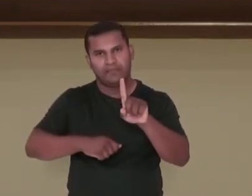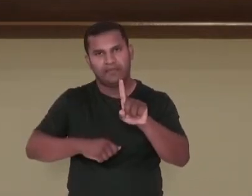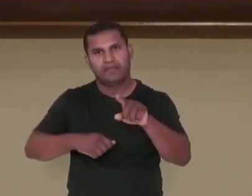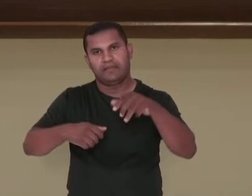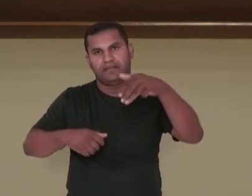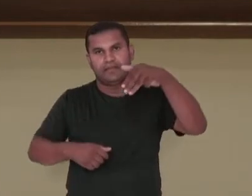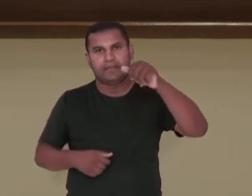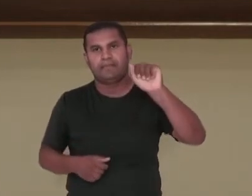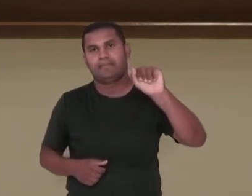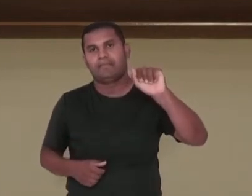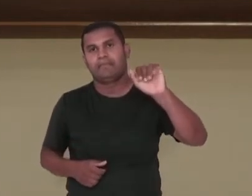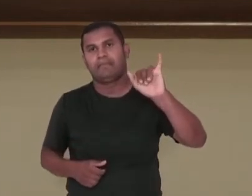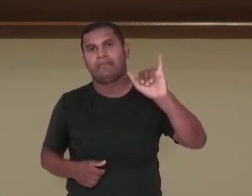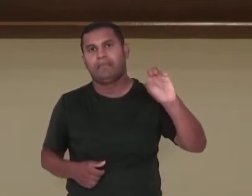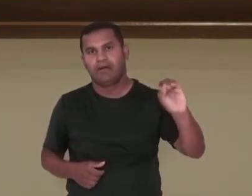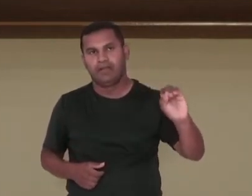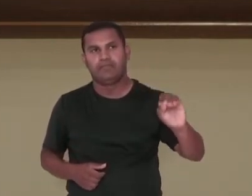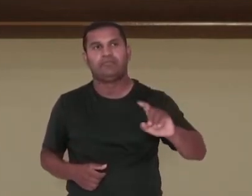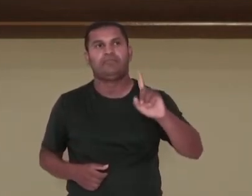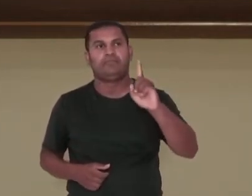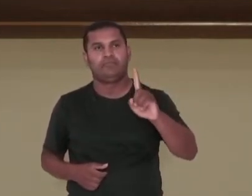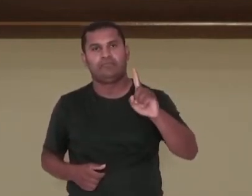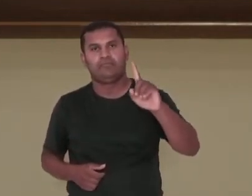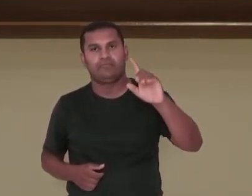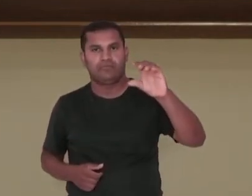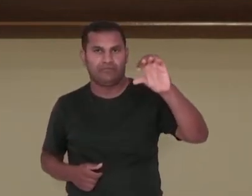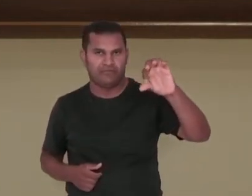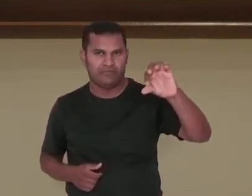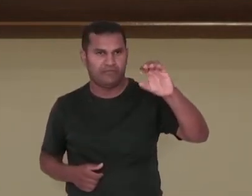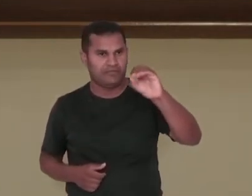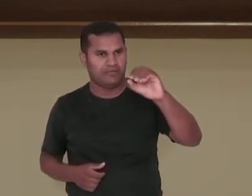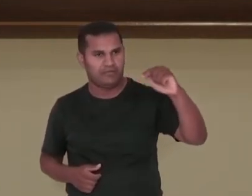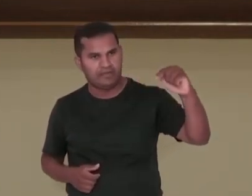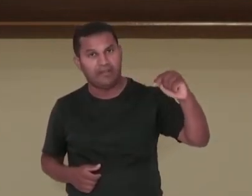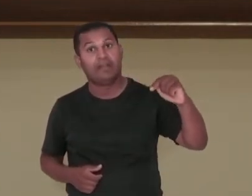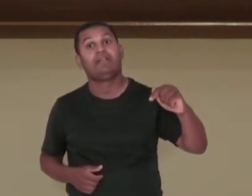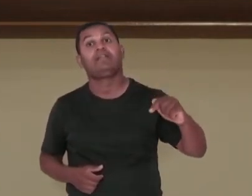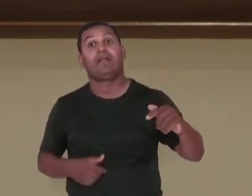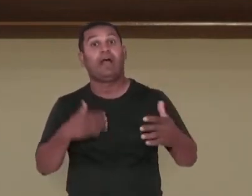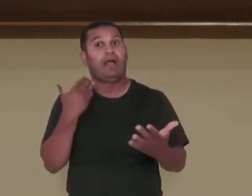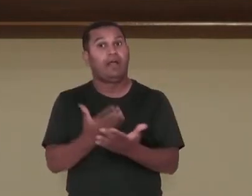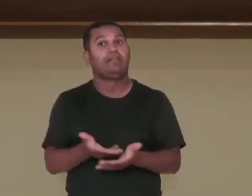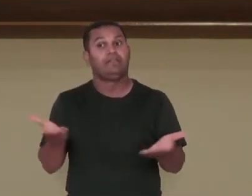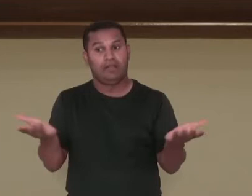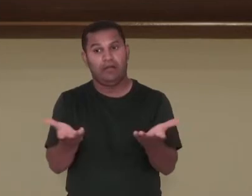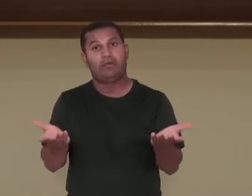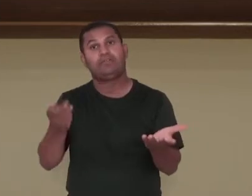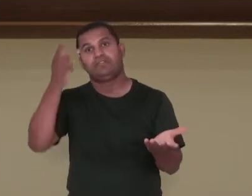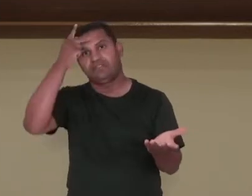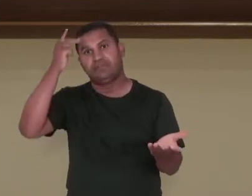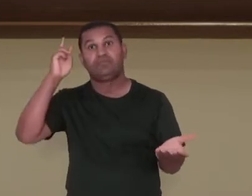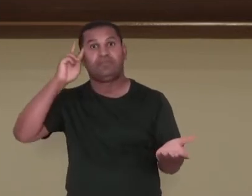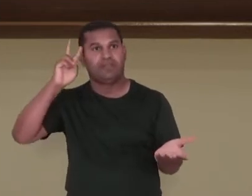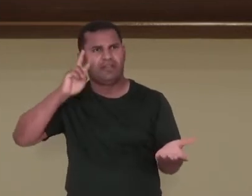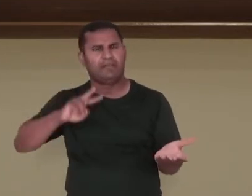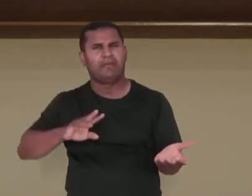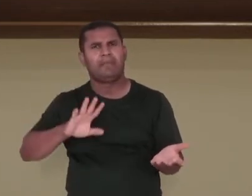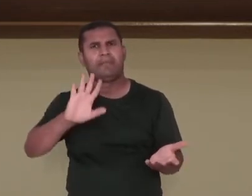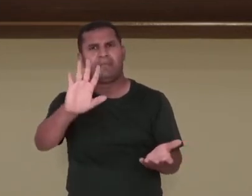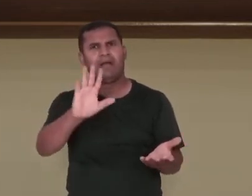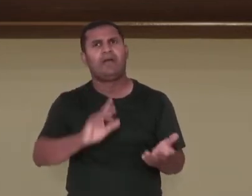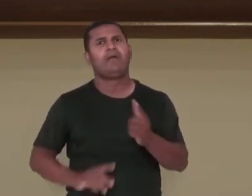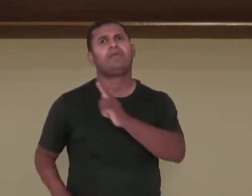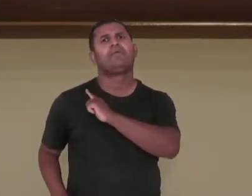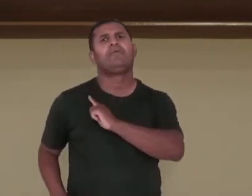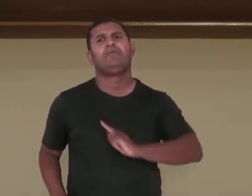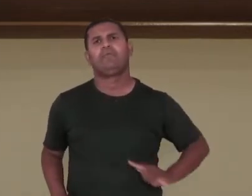e prendendo vários trabalhadores e imigrantes, desses trabalhadores, que acabaram sendo deportados, ou